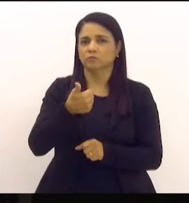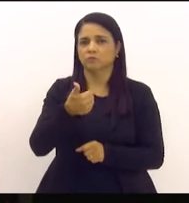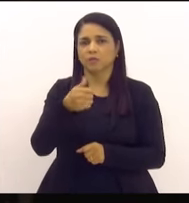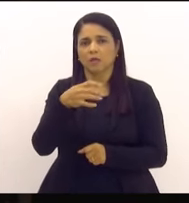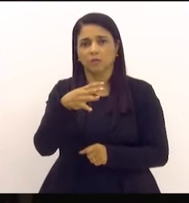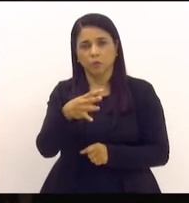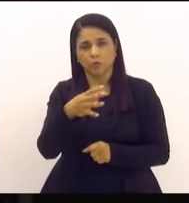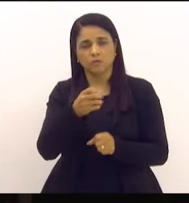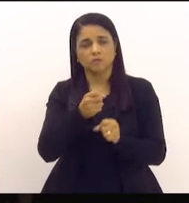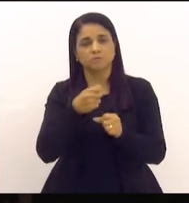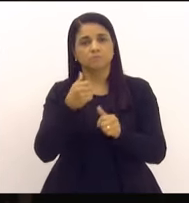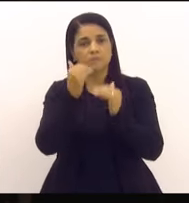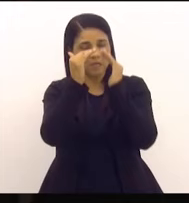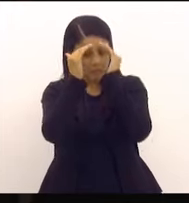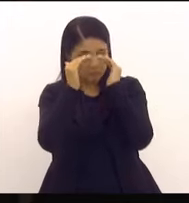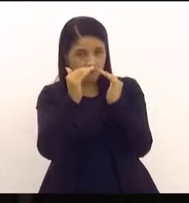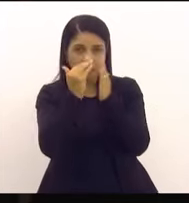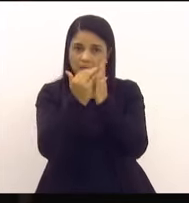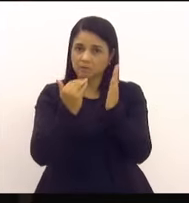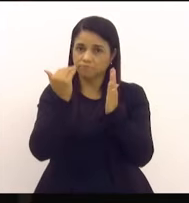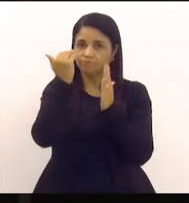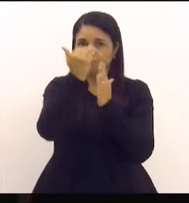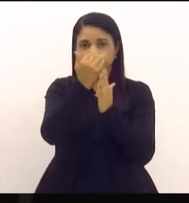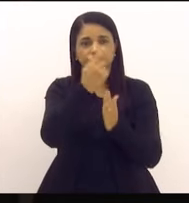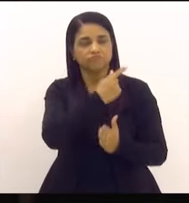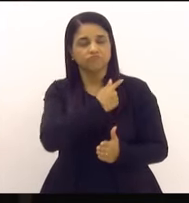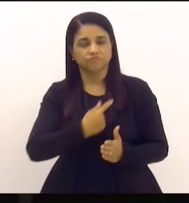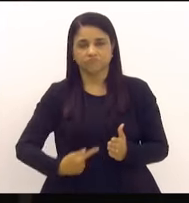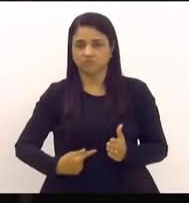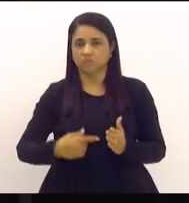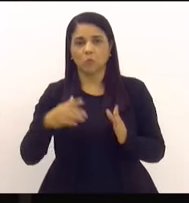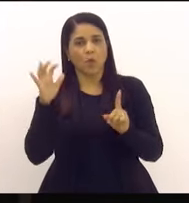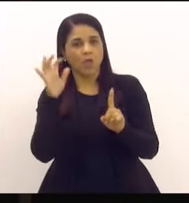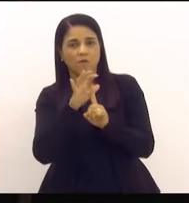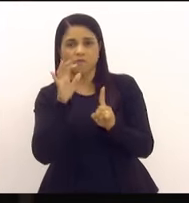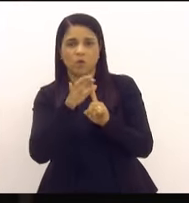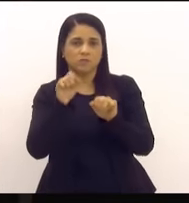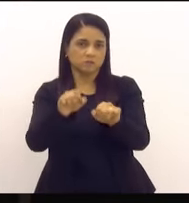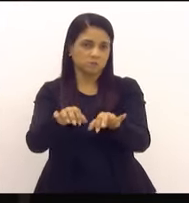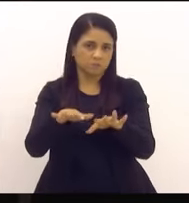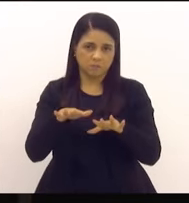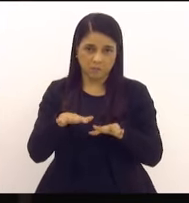soberana, que não é por influência do parlamento, de deputado algum, mas